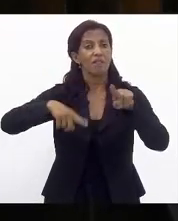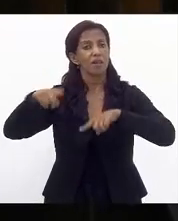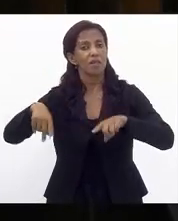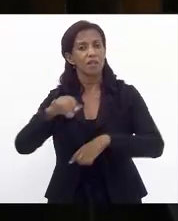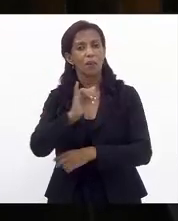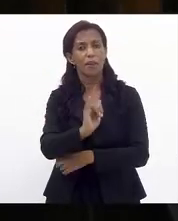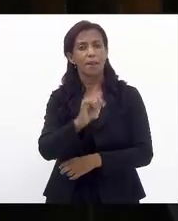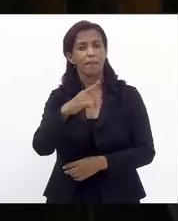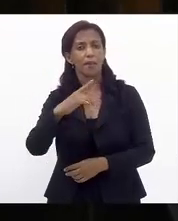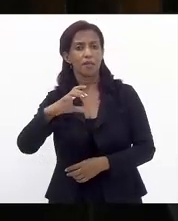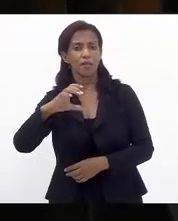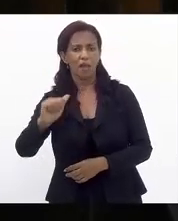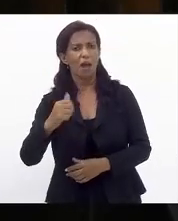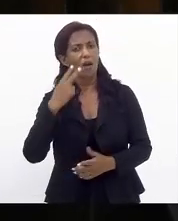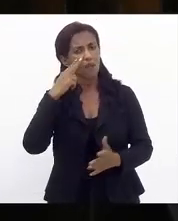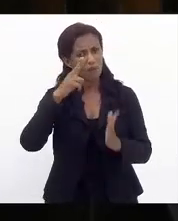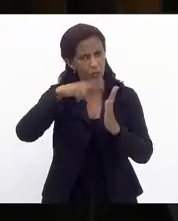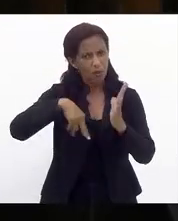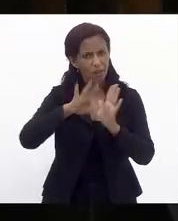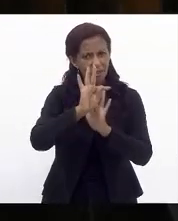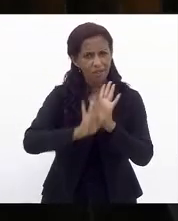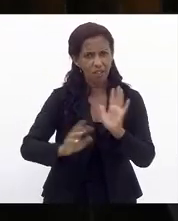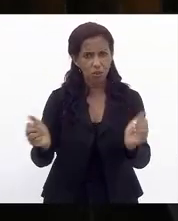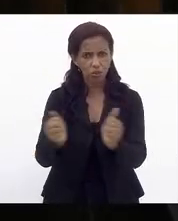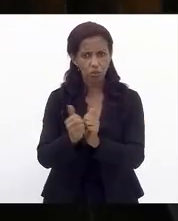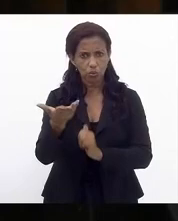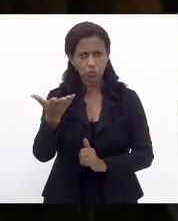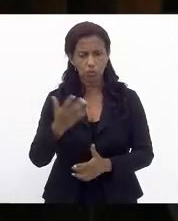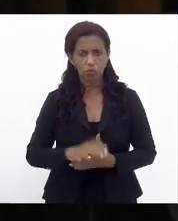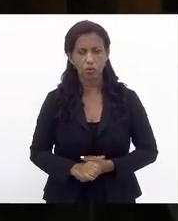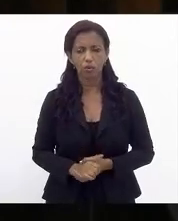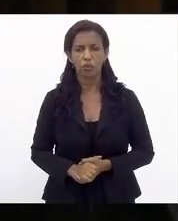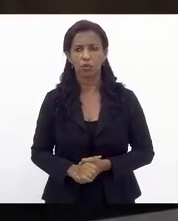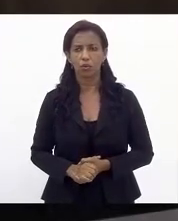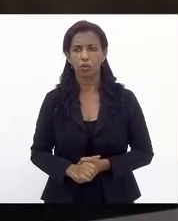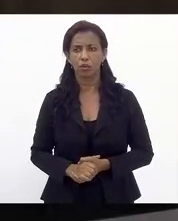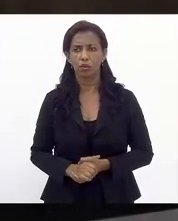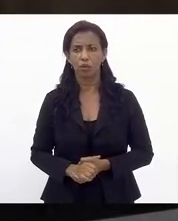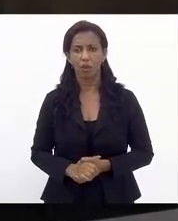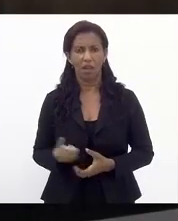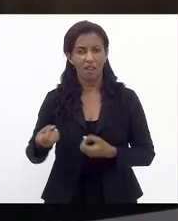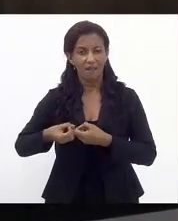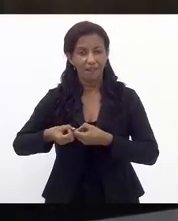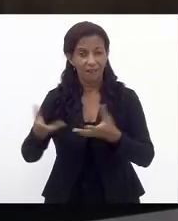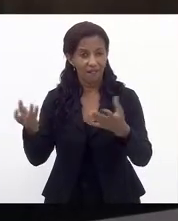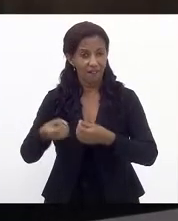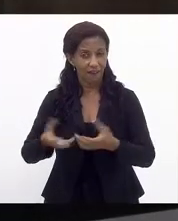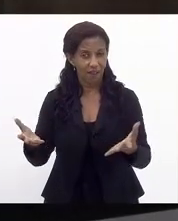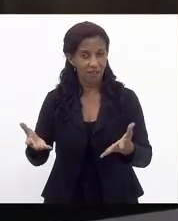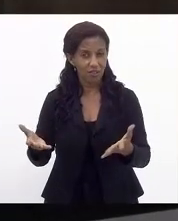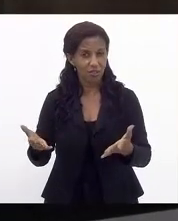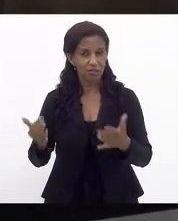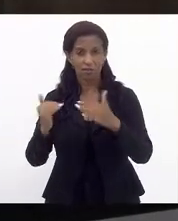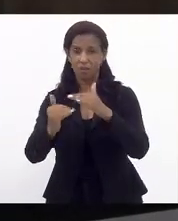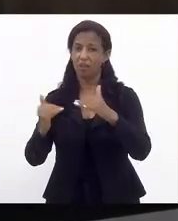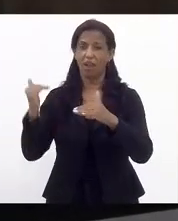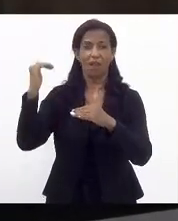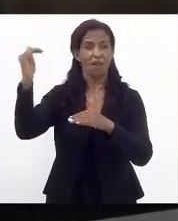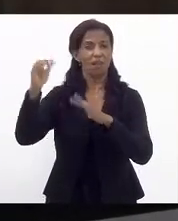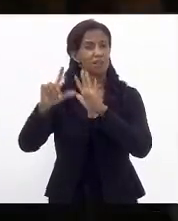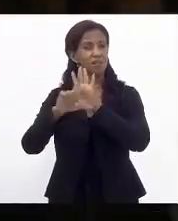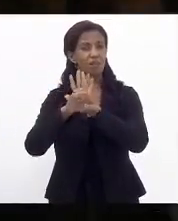IPCA vamos ver o texto aqui juntos quer me ajudar Rodrigo volta gastos com saúde e educação está acima da lei complementar